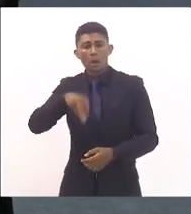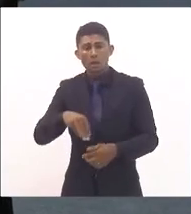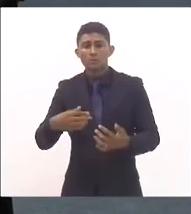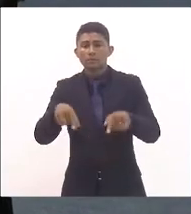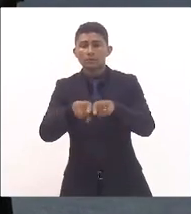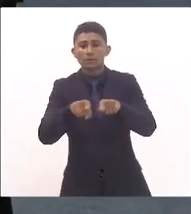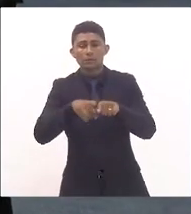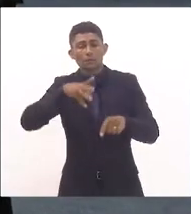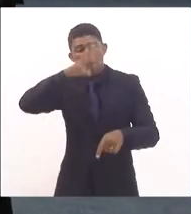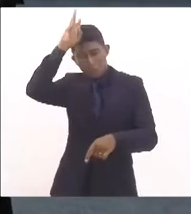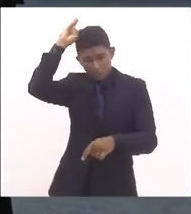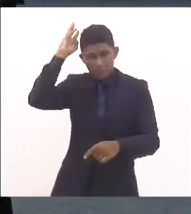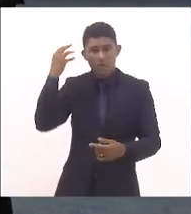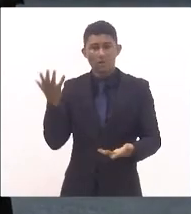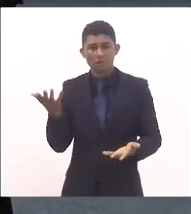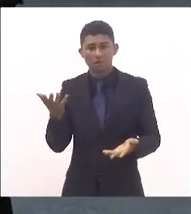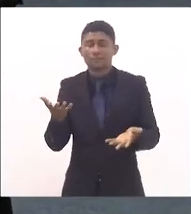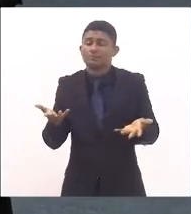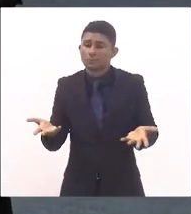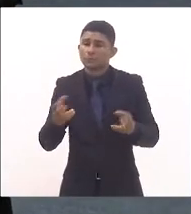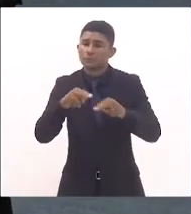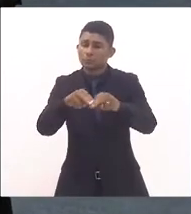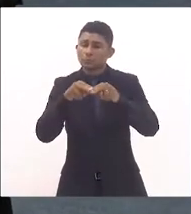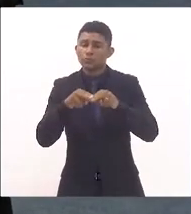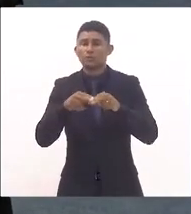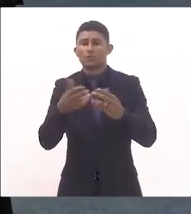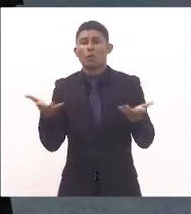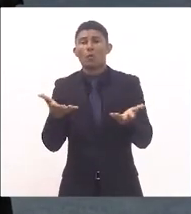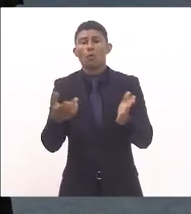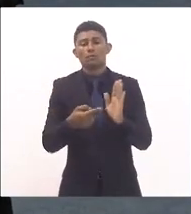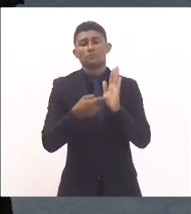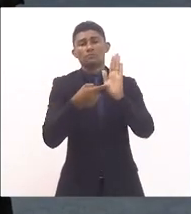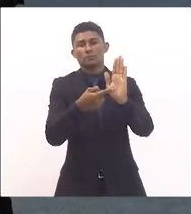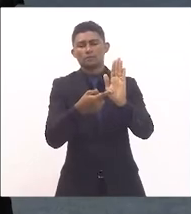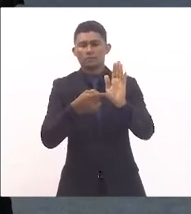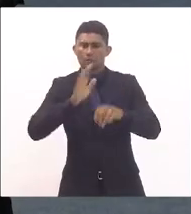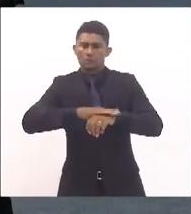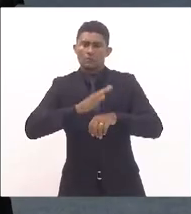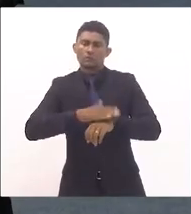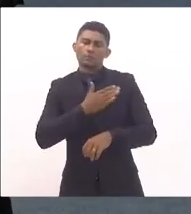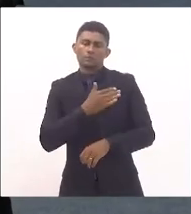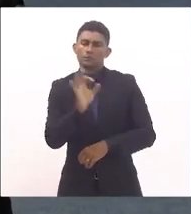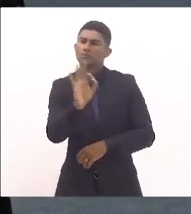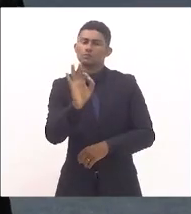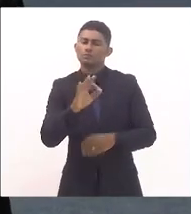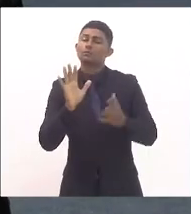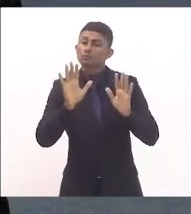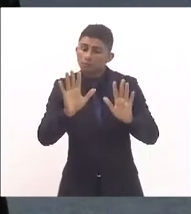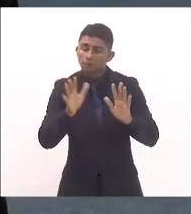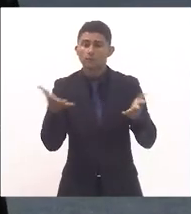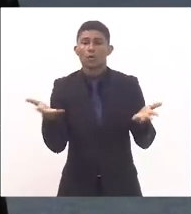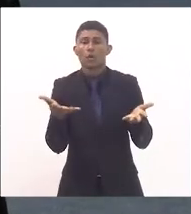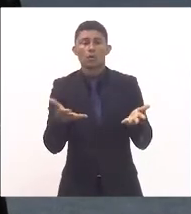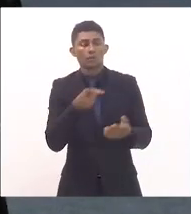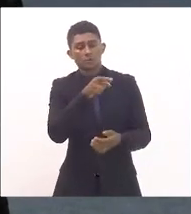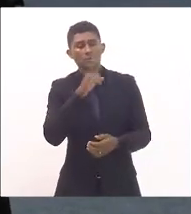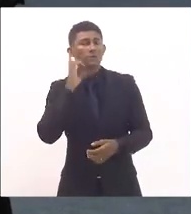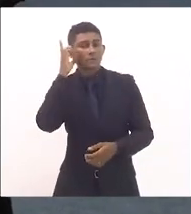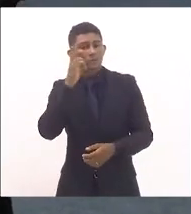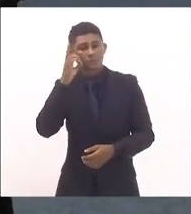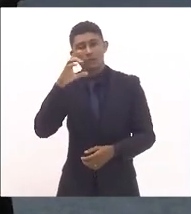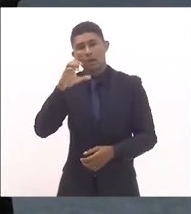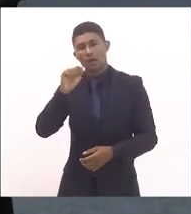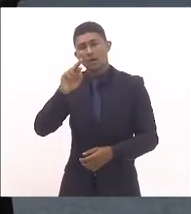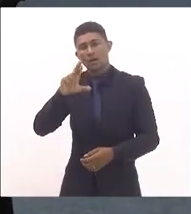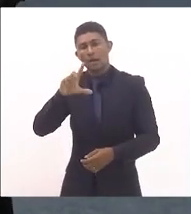do Corpo de Bombeiros. Por isso que se apresentou hoje, não sou autora do projeto, mas por isso que hoje o deputado Carlos Augusto